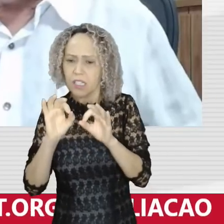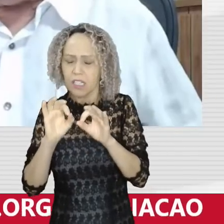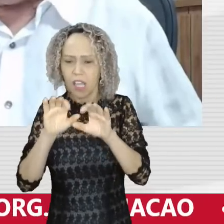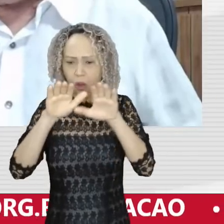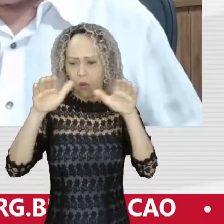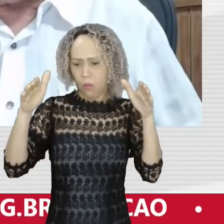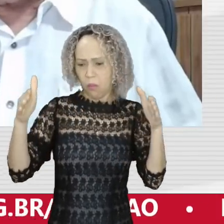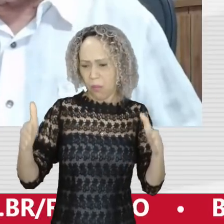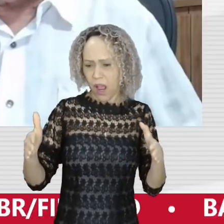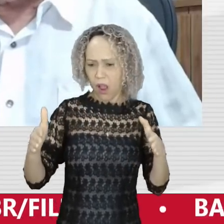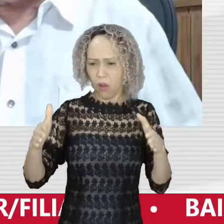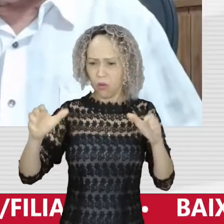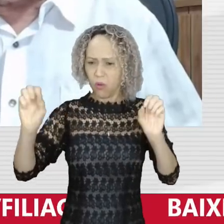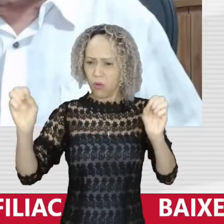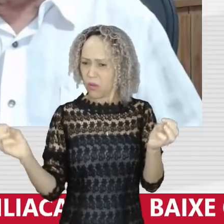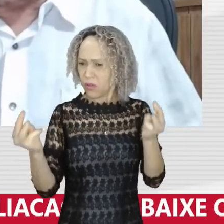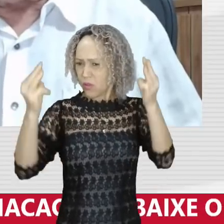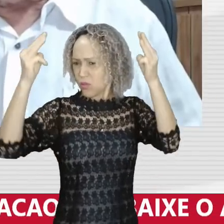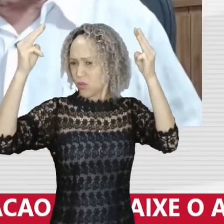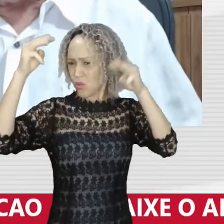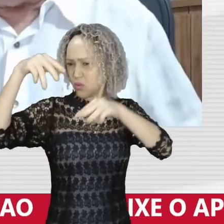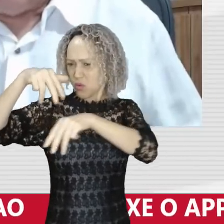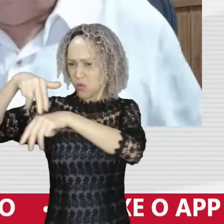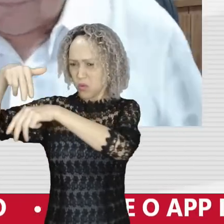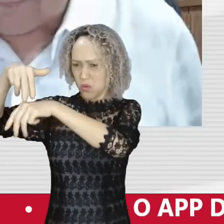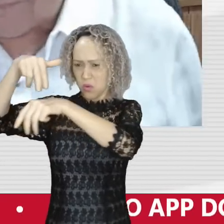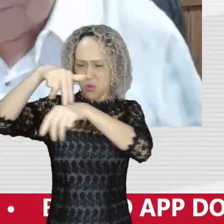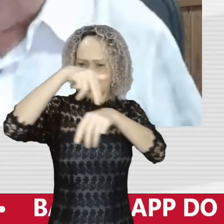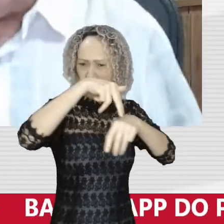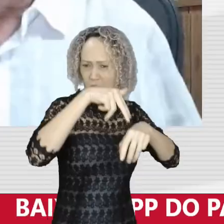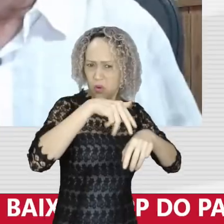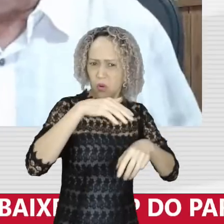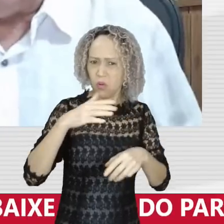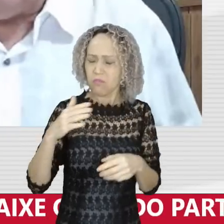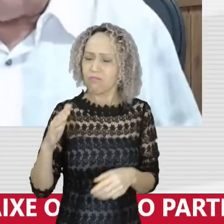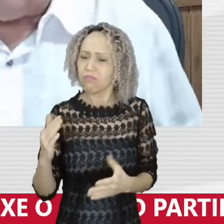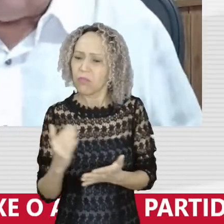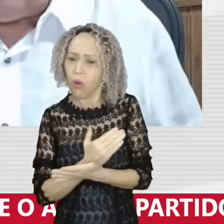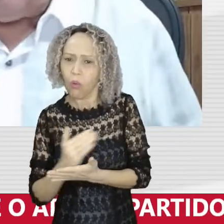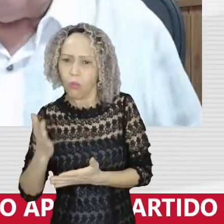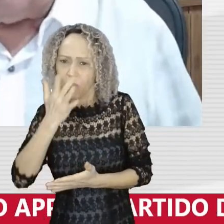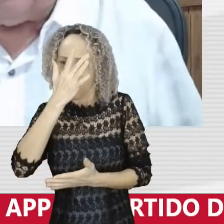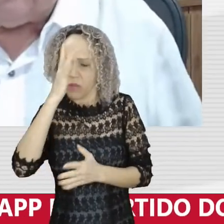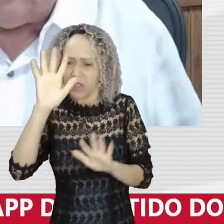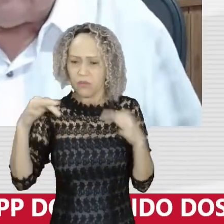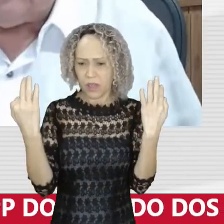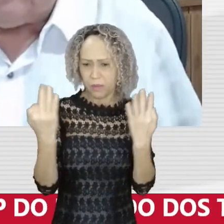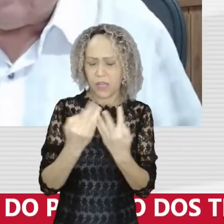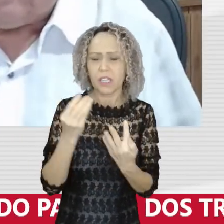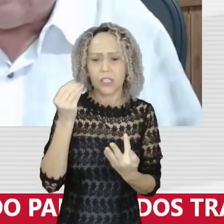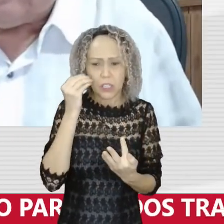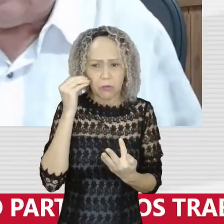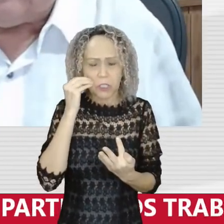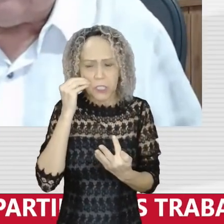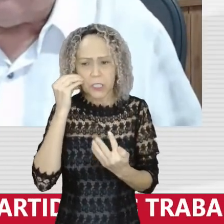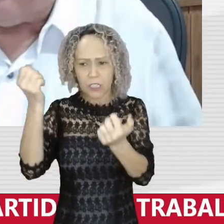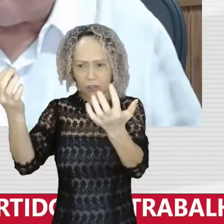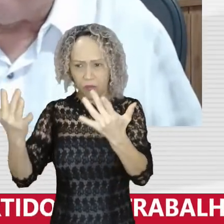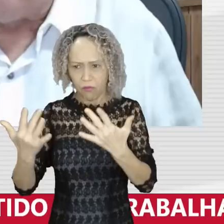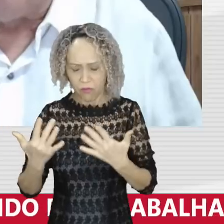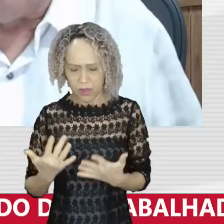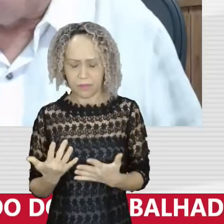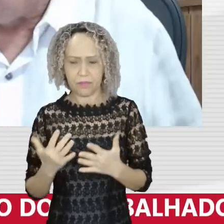e vindo para cá, também para que não passe uma virada no isolamento, que até apesar de que não tem isolamento, onde vai estar mais de 10 mil pessoas